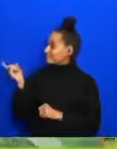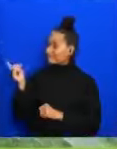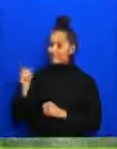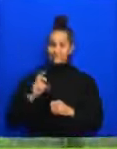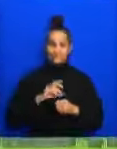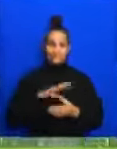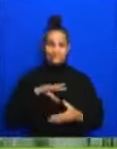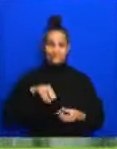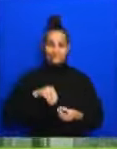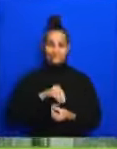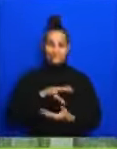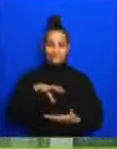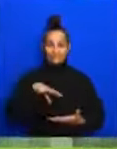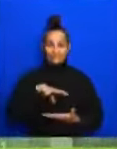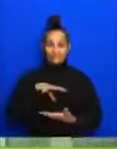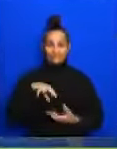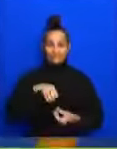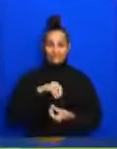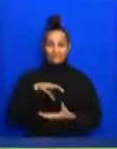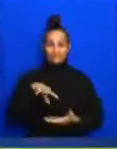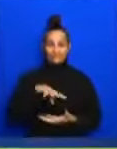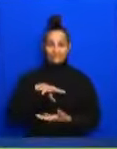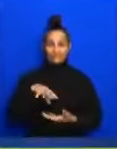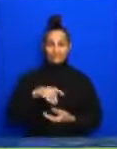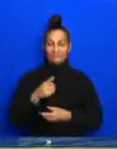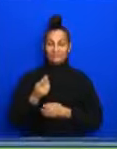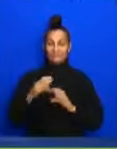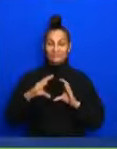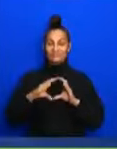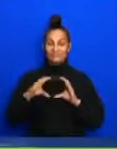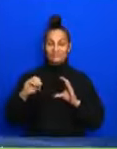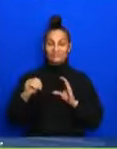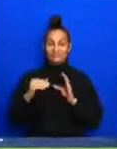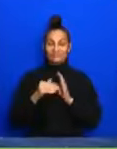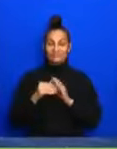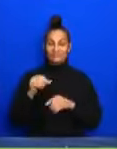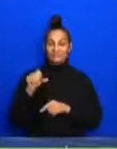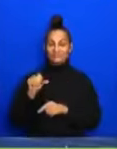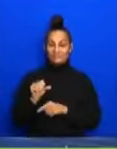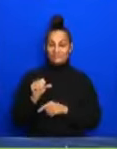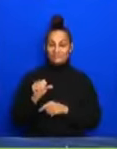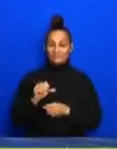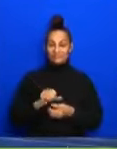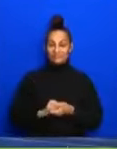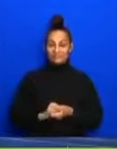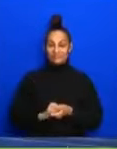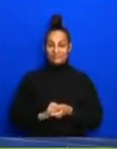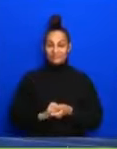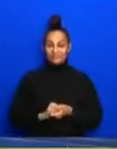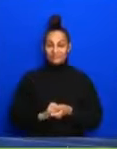valendo. Globo recarregado, embaralhando 10 bolas numeradas de 0 a 9.